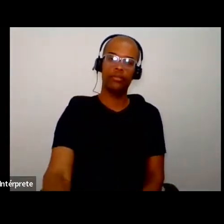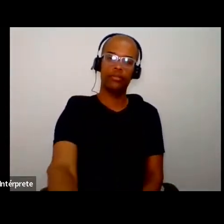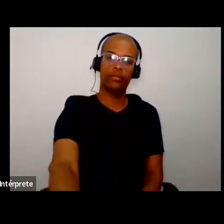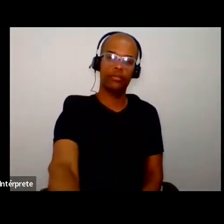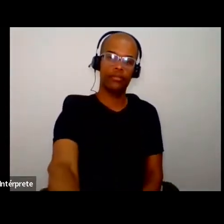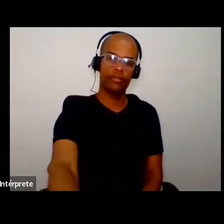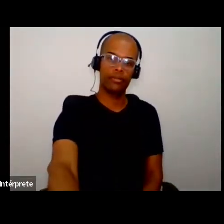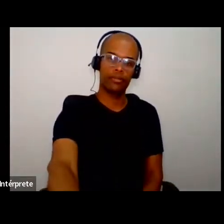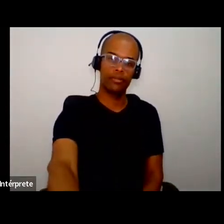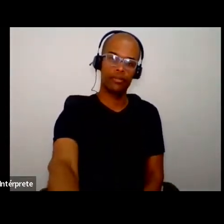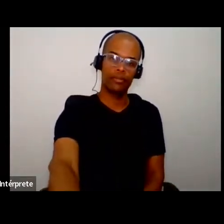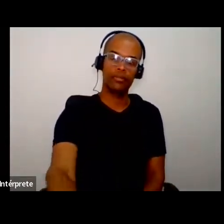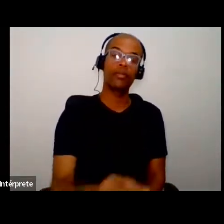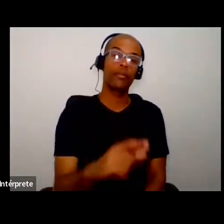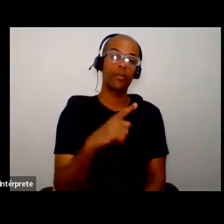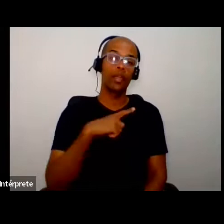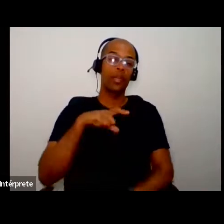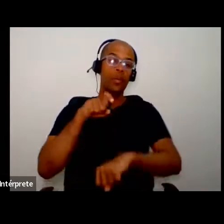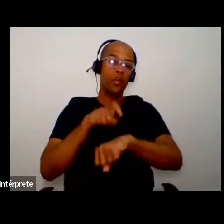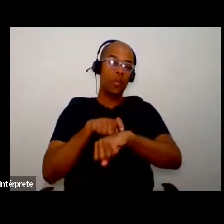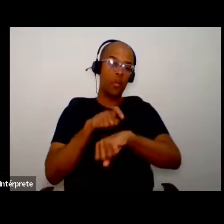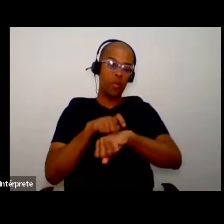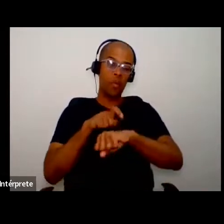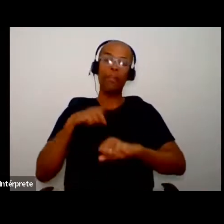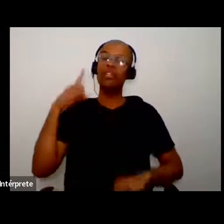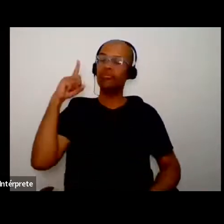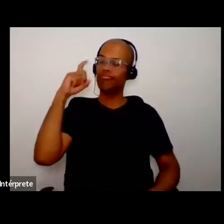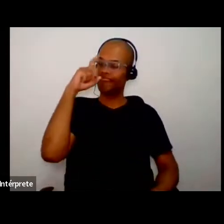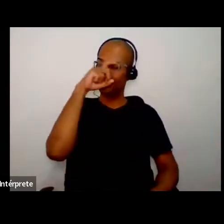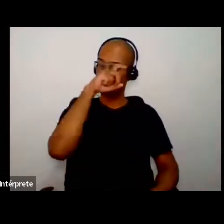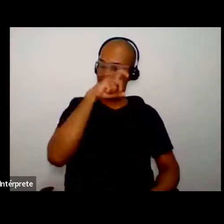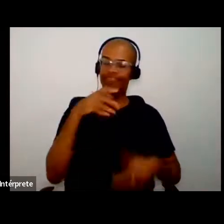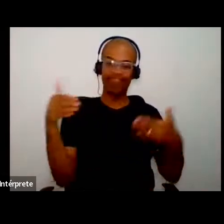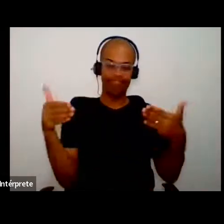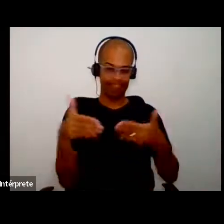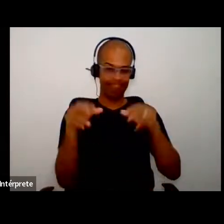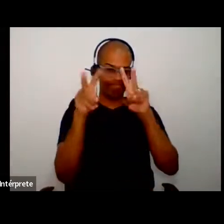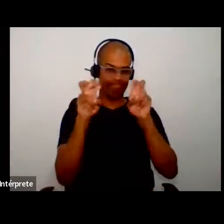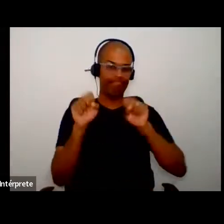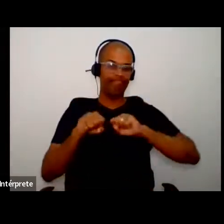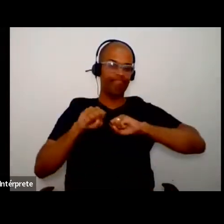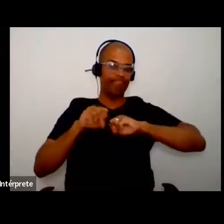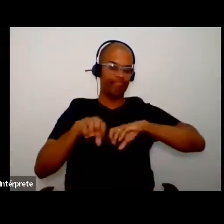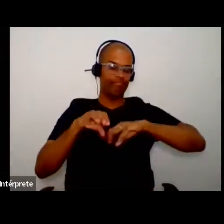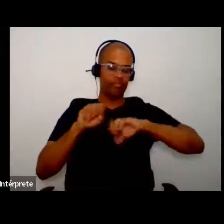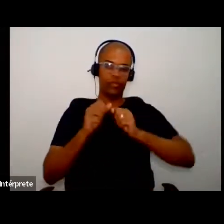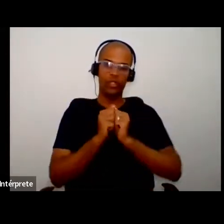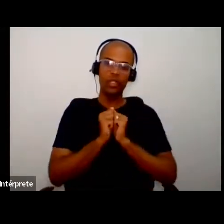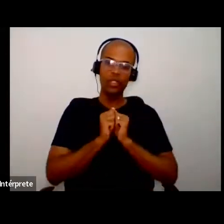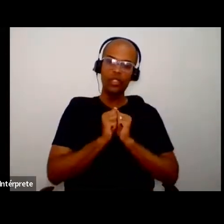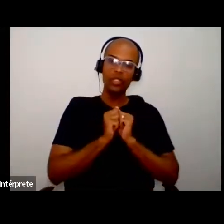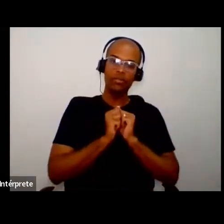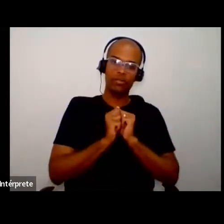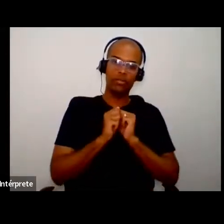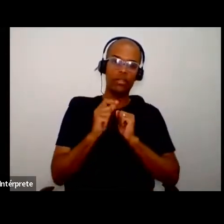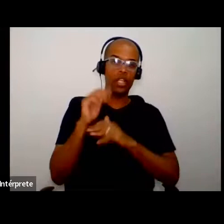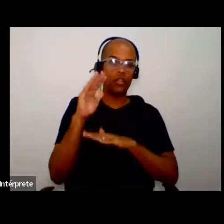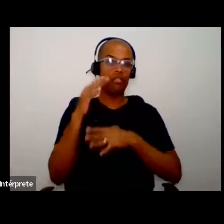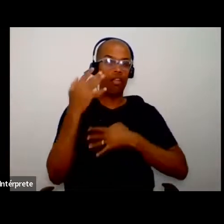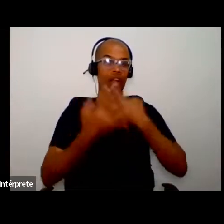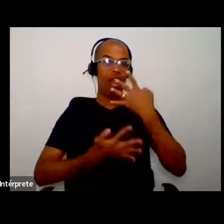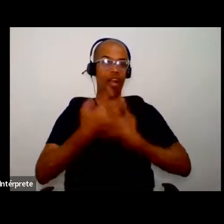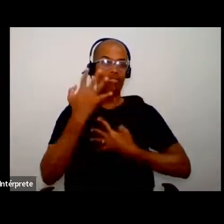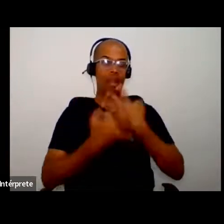Enfim, né? A gente vive um momento nefasto para a educação, para a ética, né? Que vem até atrapalhar a forma como